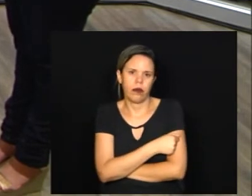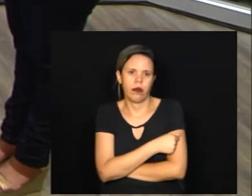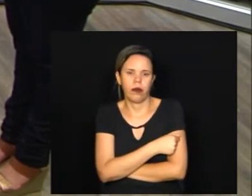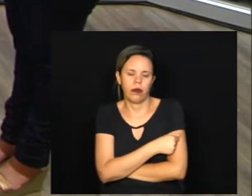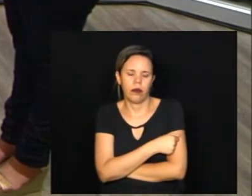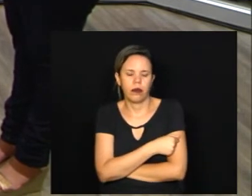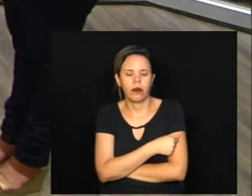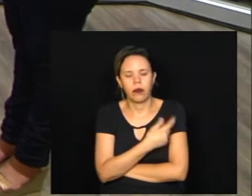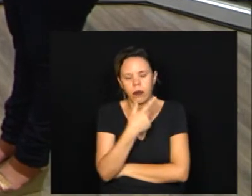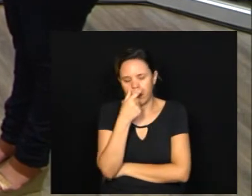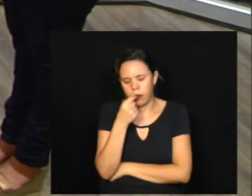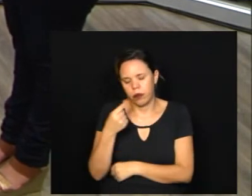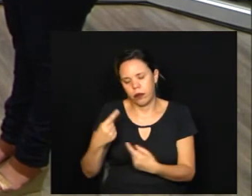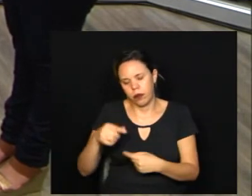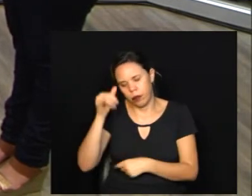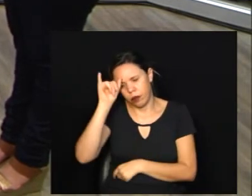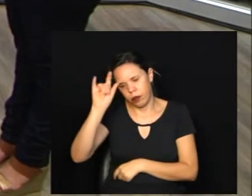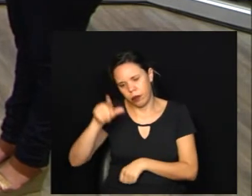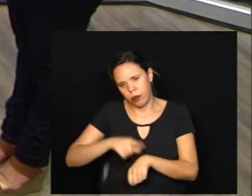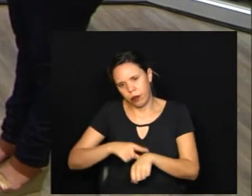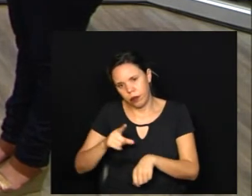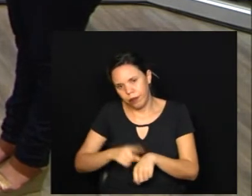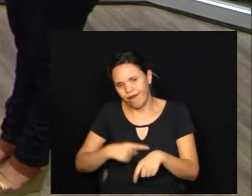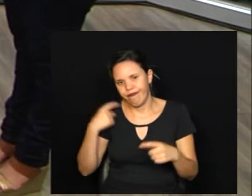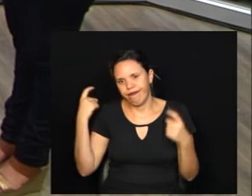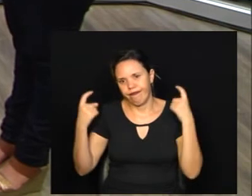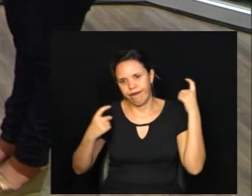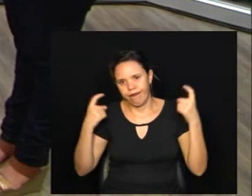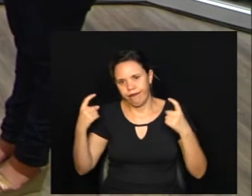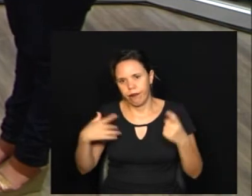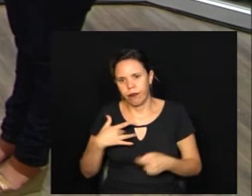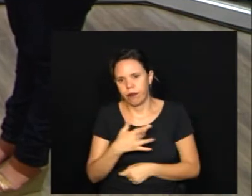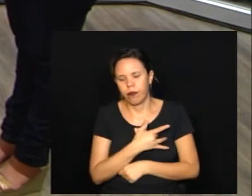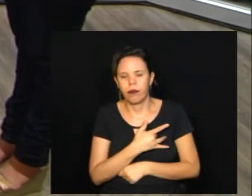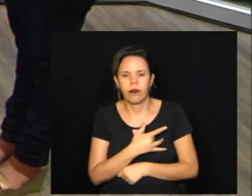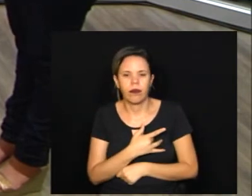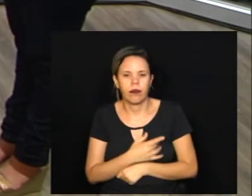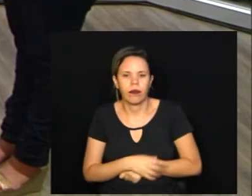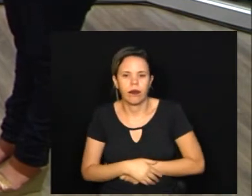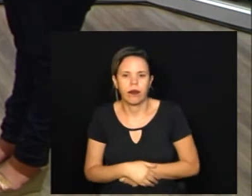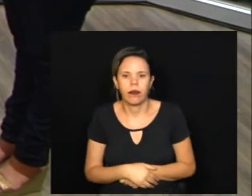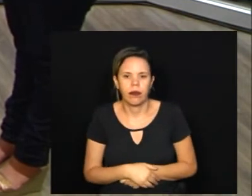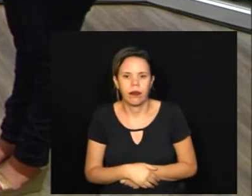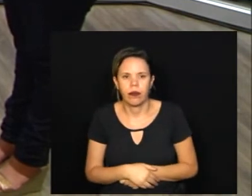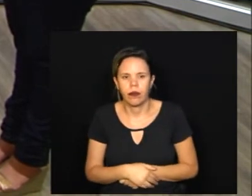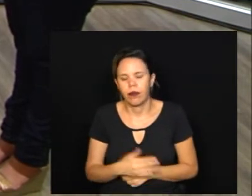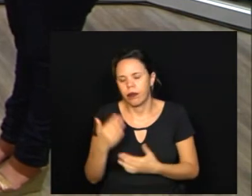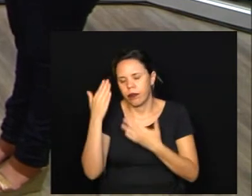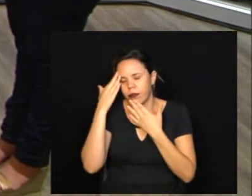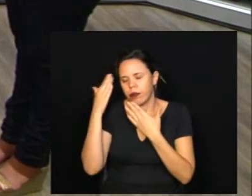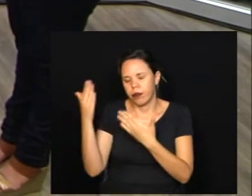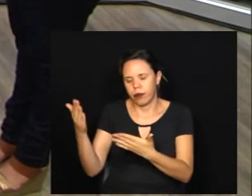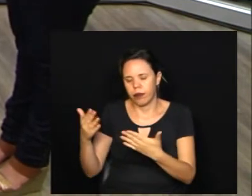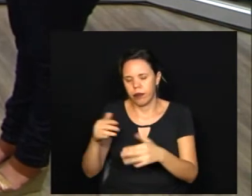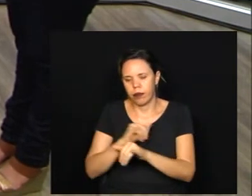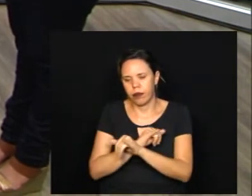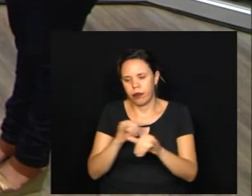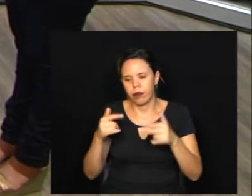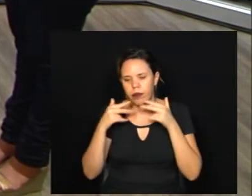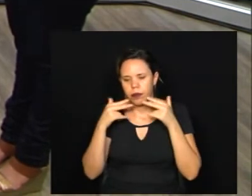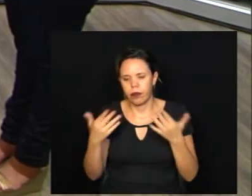influenza também. Então, um momento muito preocupante para a saúde da nossa cidade. Mirna Abreu, muito obrigado pelas notícias